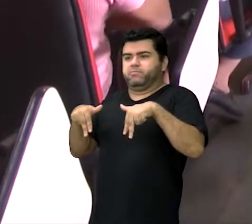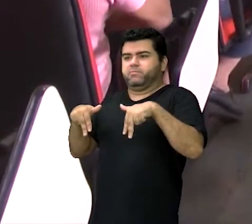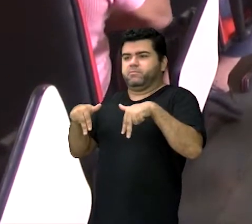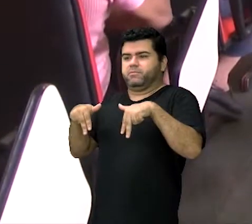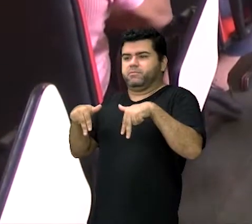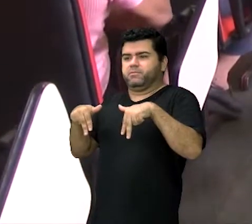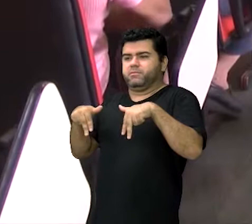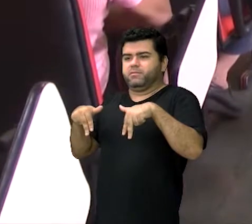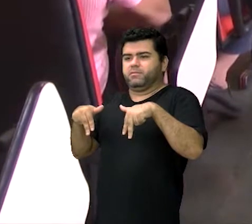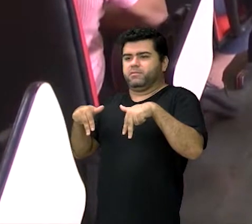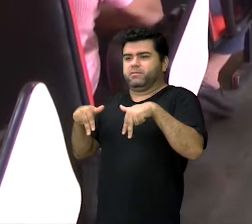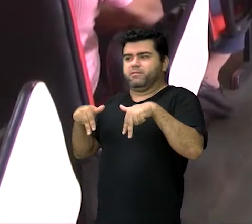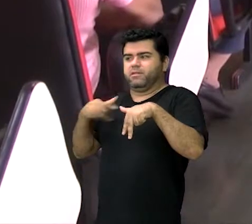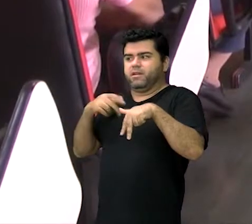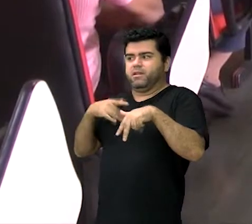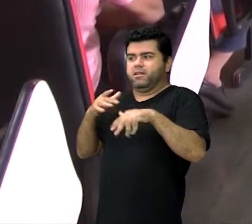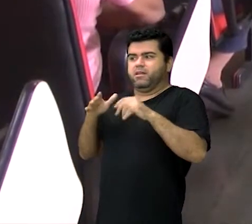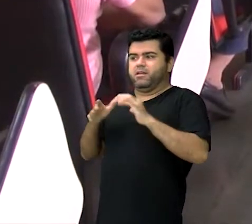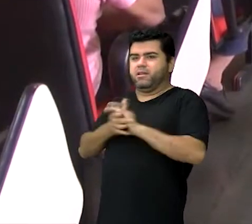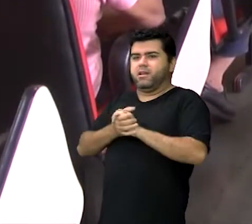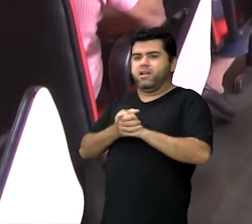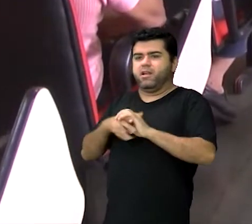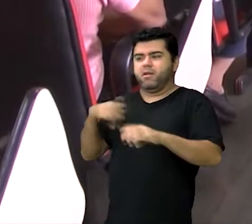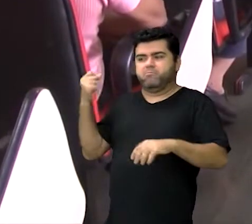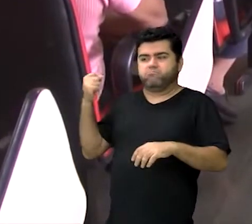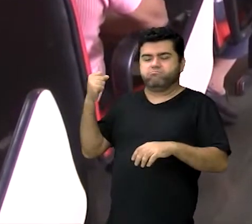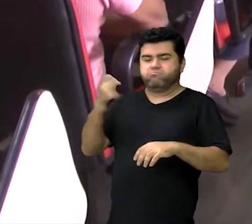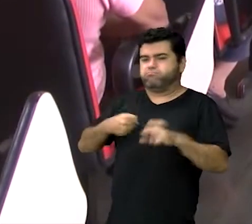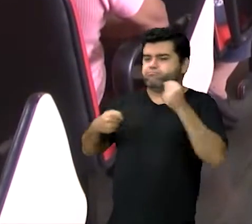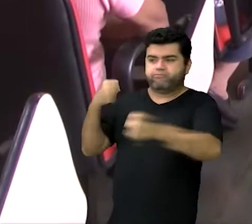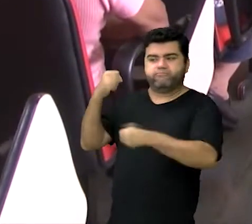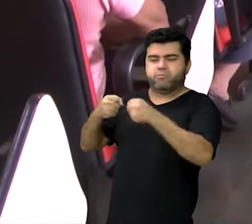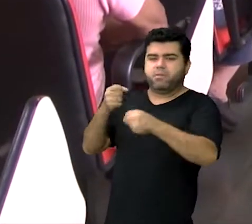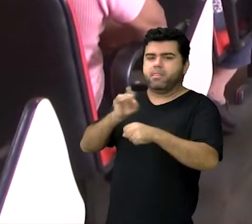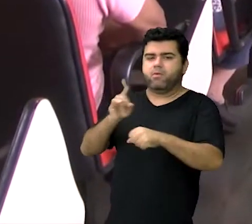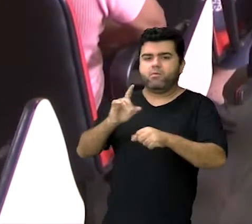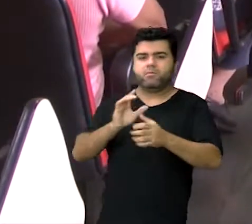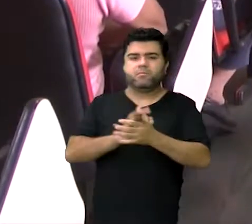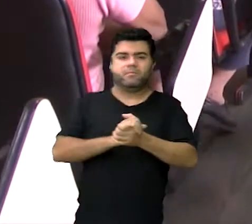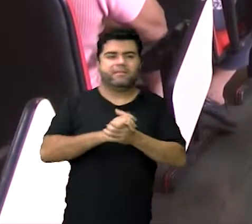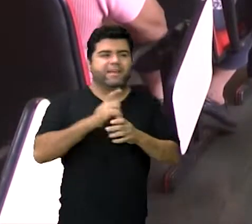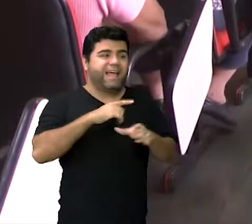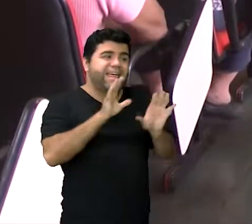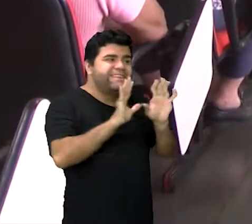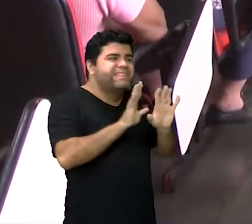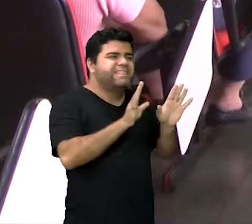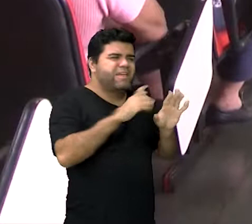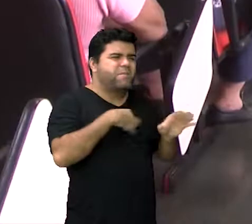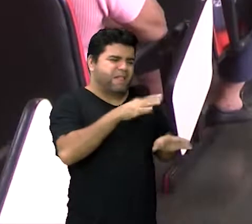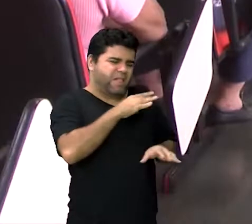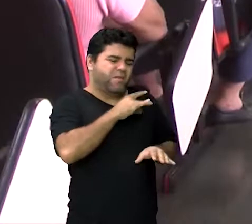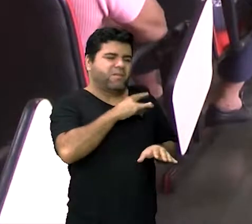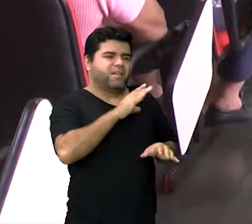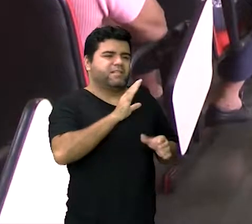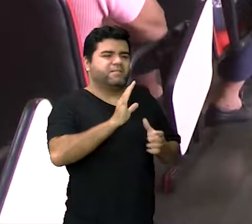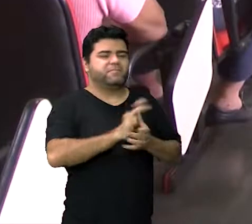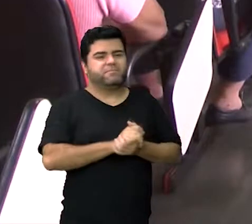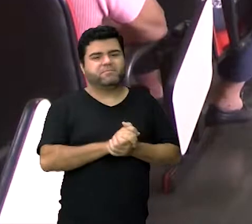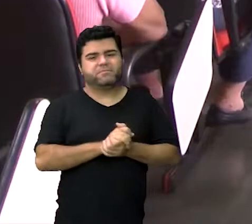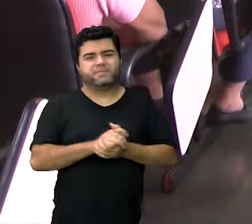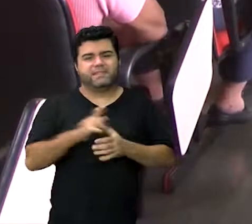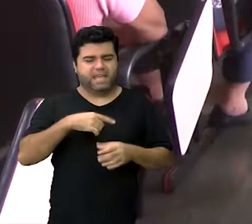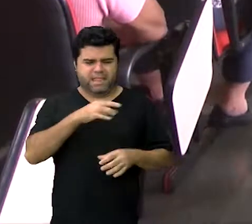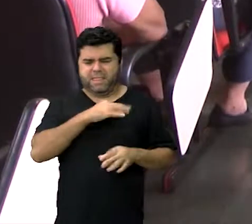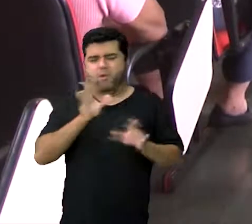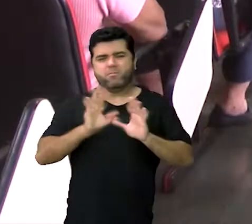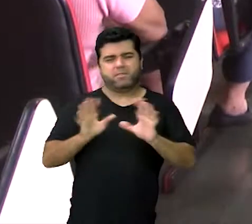que eu corro? Achando que, opa, agora ele vai agredir todo mundo. O que, que ela fez? Ah, então tá, é melhor colar, né? Bom, daí ele já não deixou mais nem colar